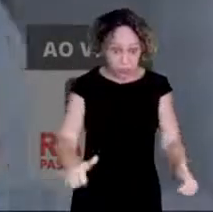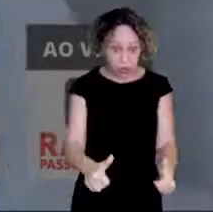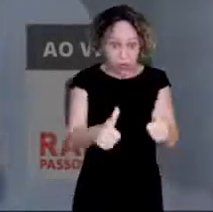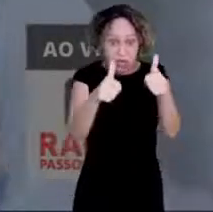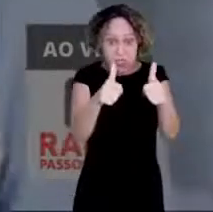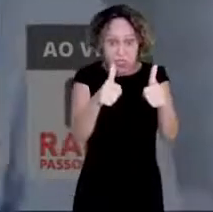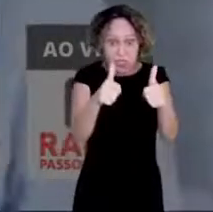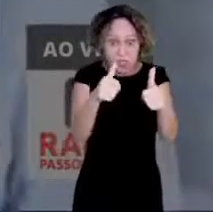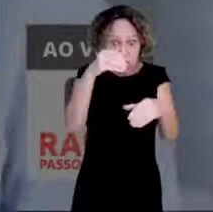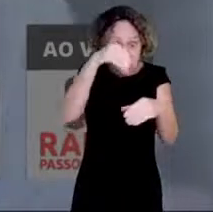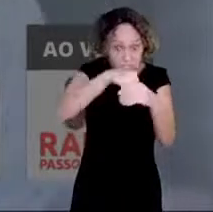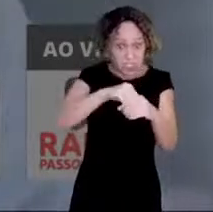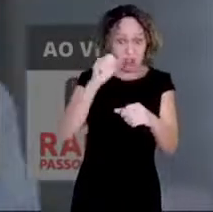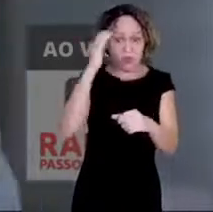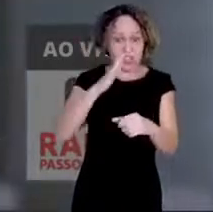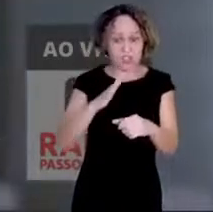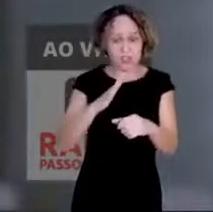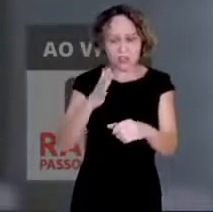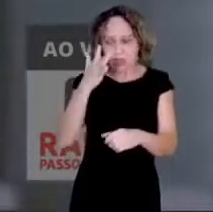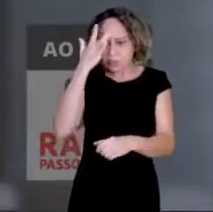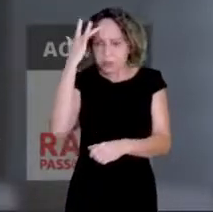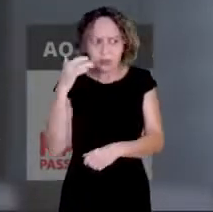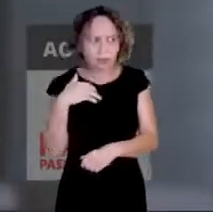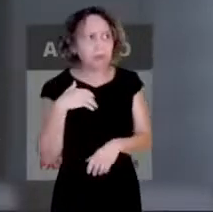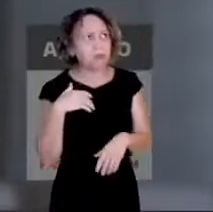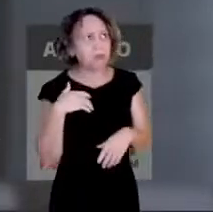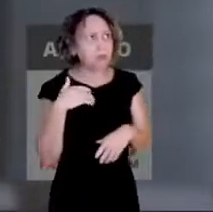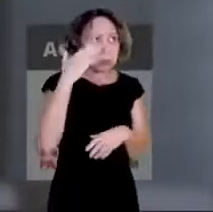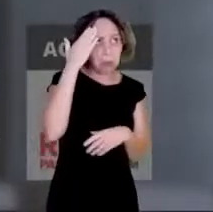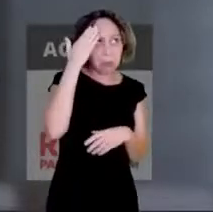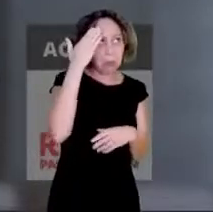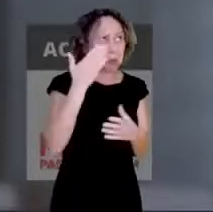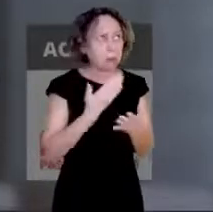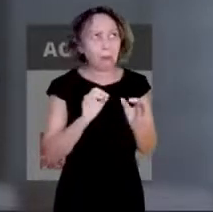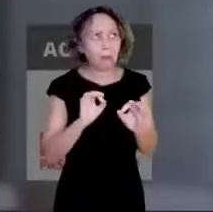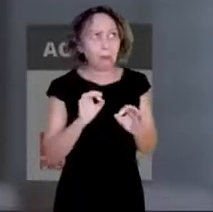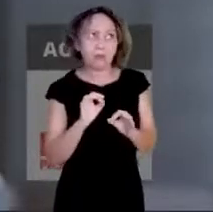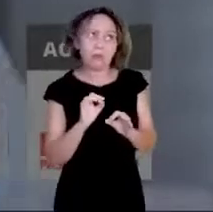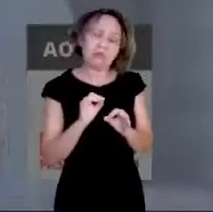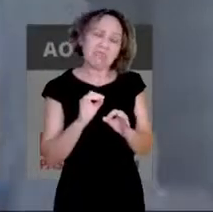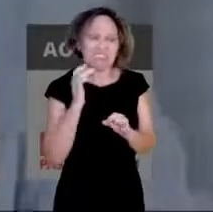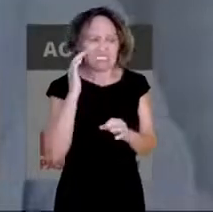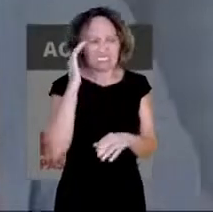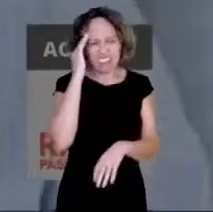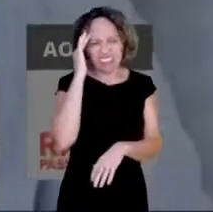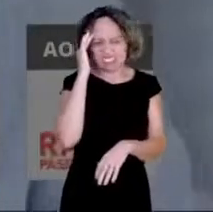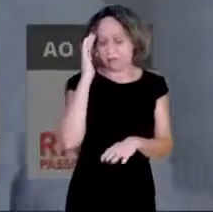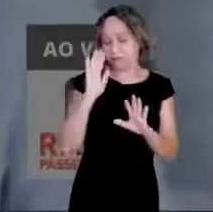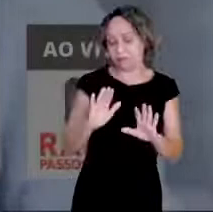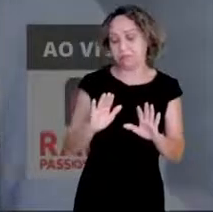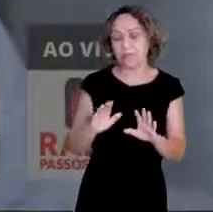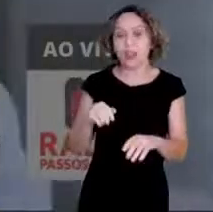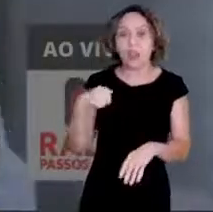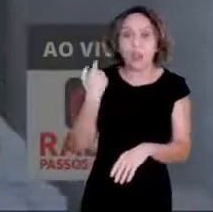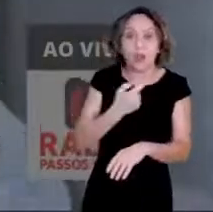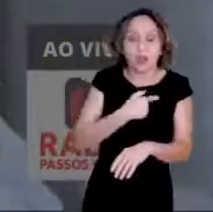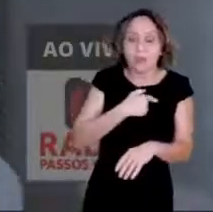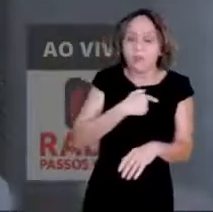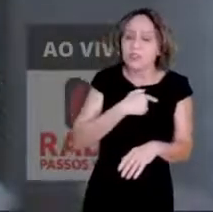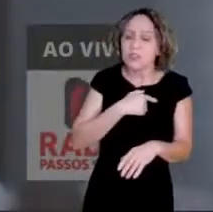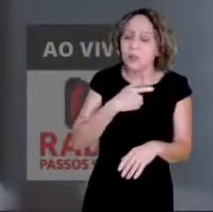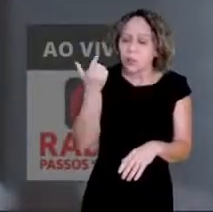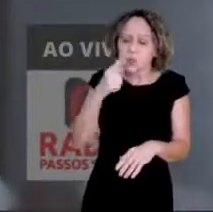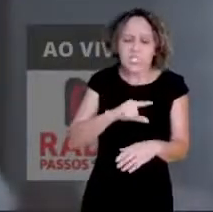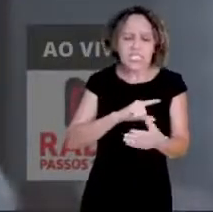na Bahia. É por isso que nós fizemos a UNILA, uma universidade latino-americana, para contar a história do